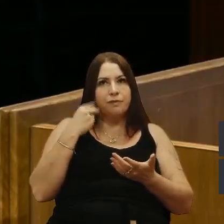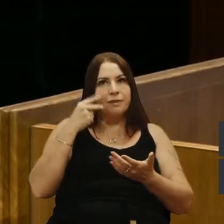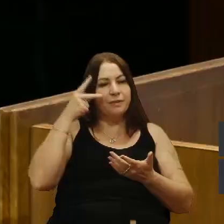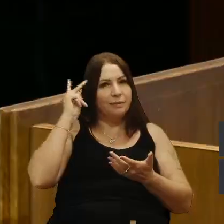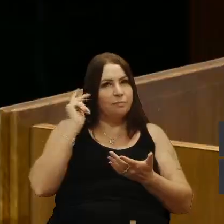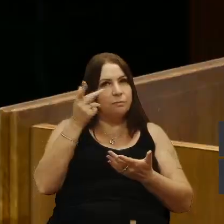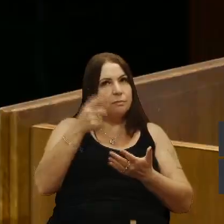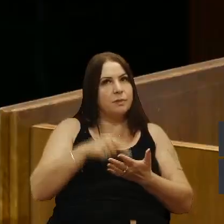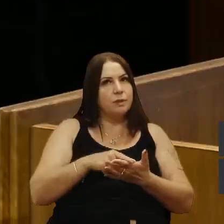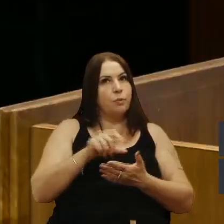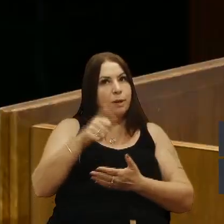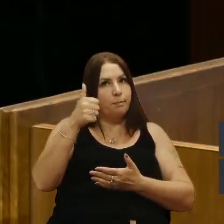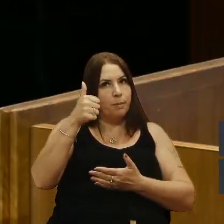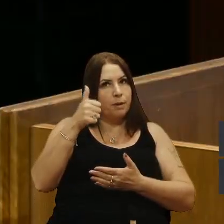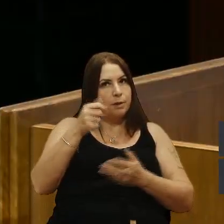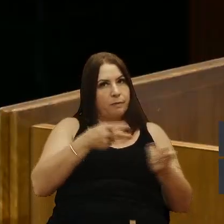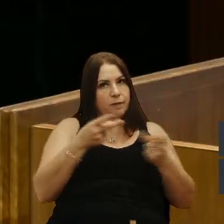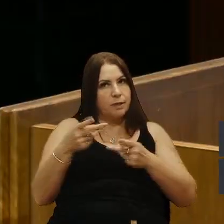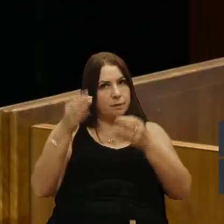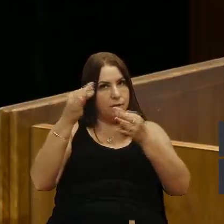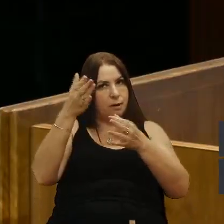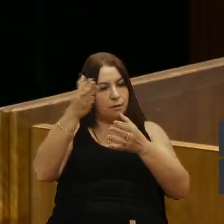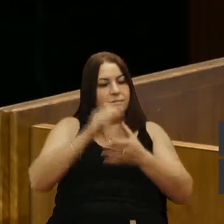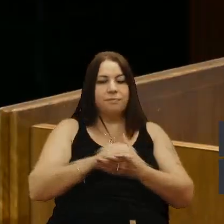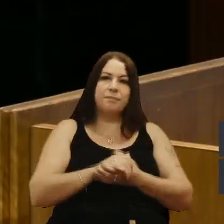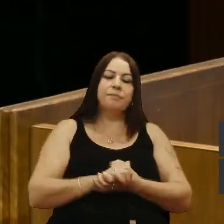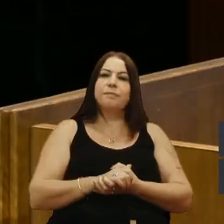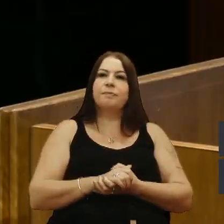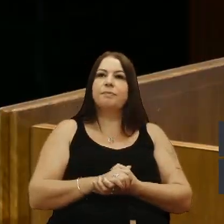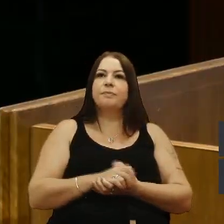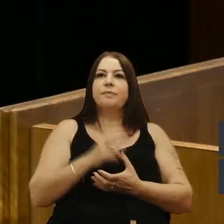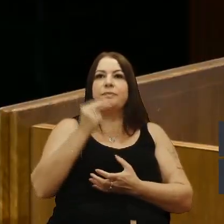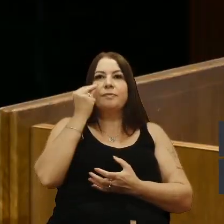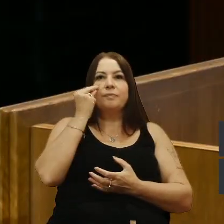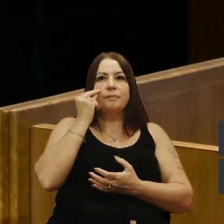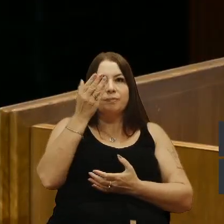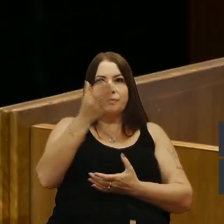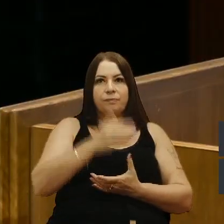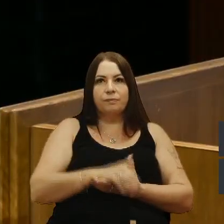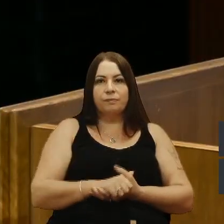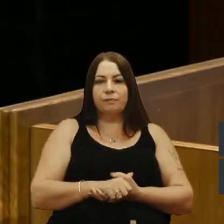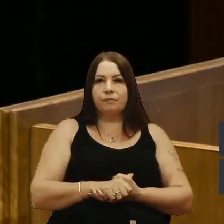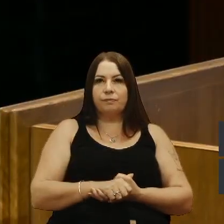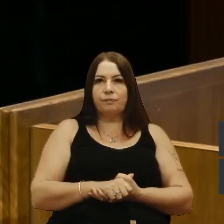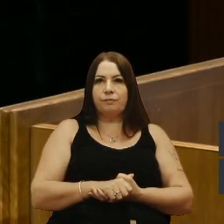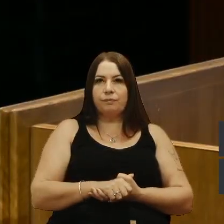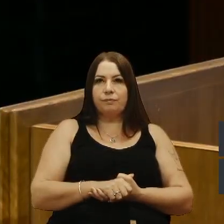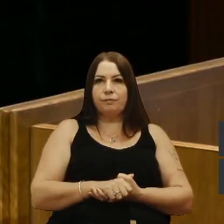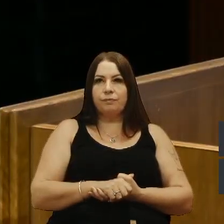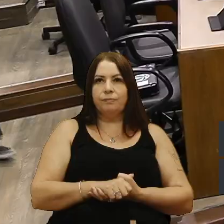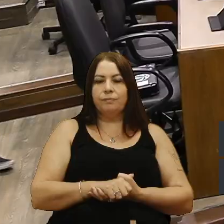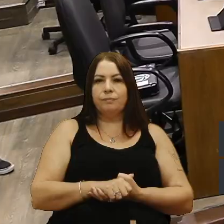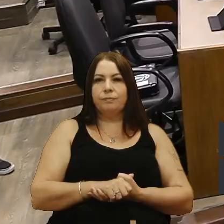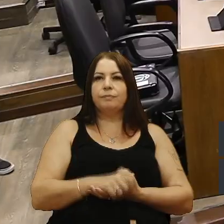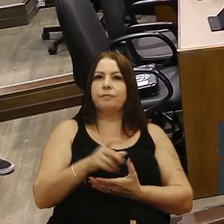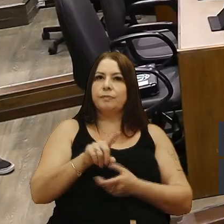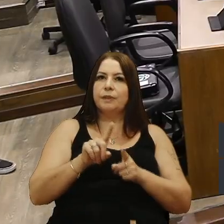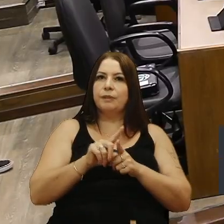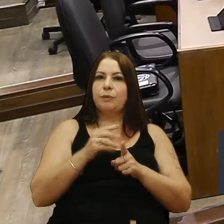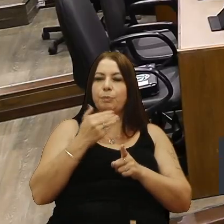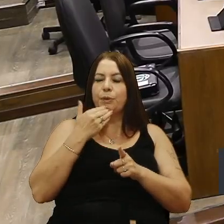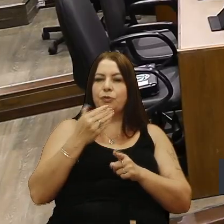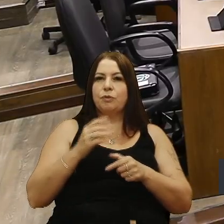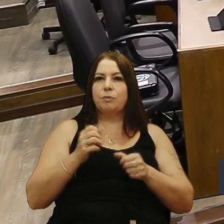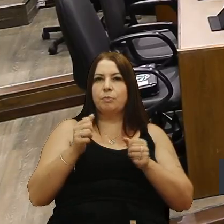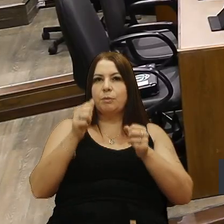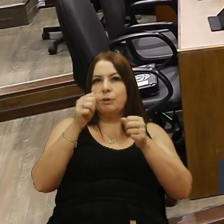Excelência será um dos primeiros a me visitar, eu tenho certeza disso. Vereador Cláudio Libardi, sua parte. Vereador Edson, eu creio que o senhor vai pedir uma